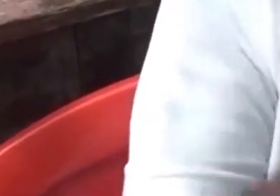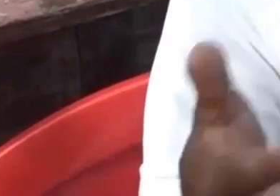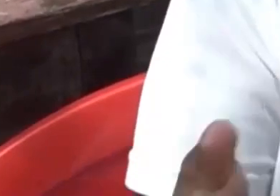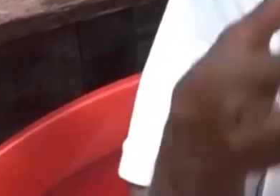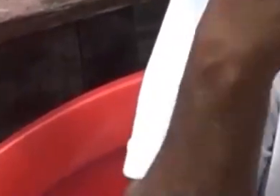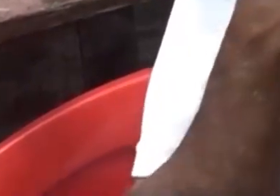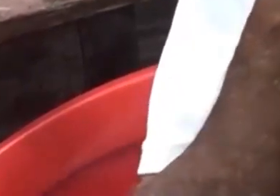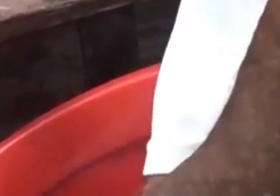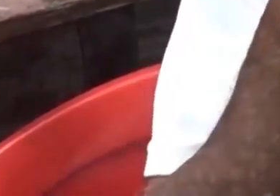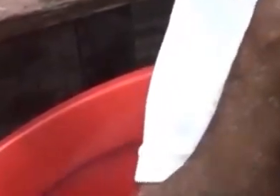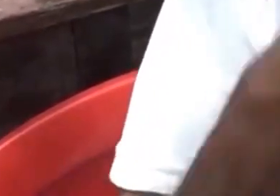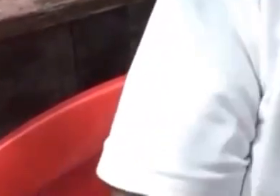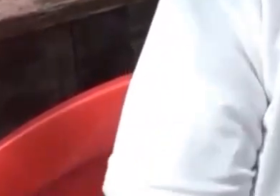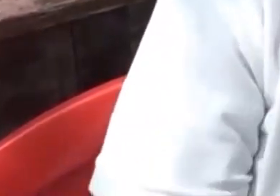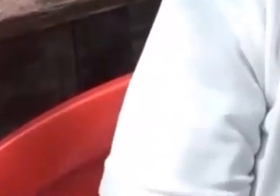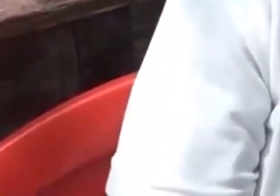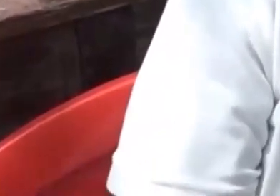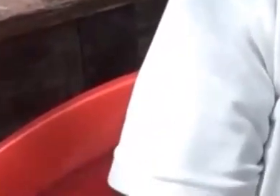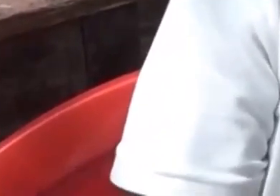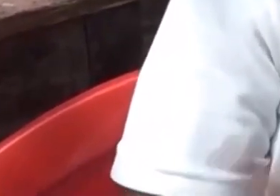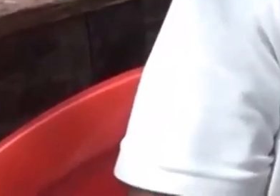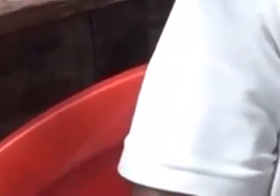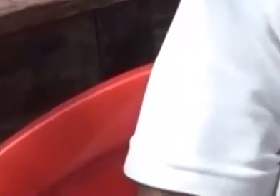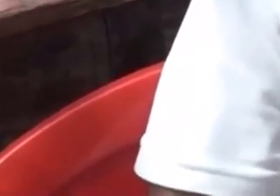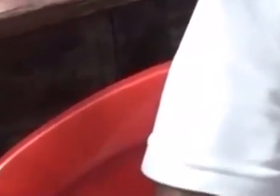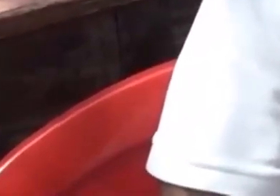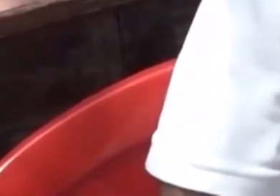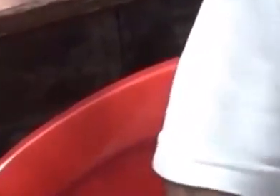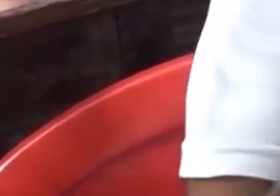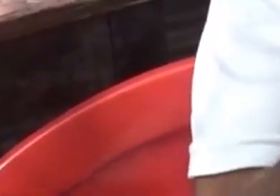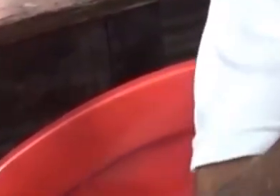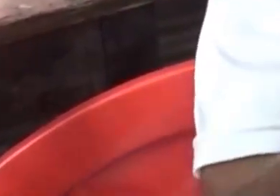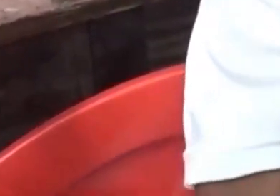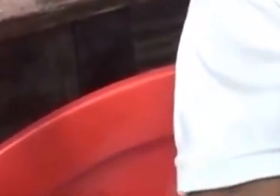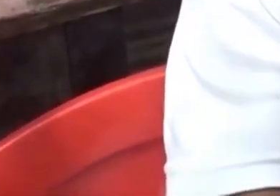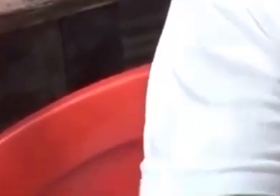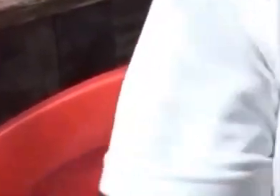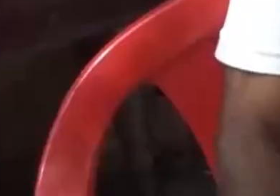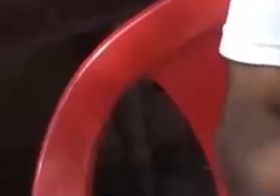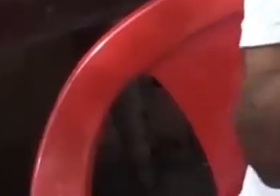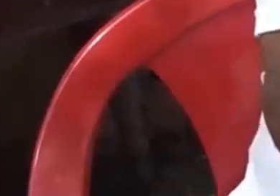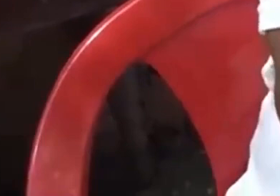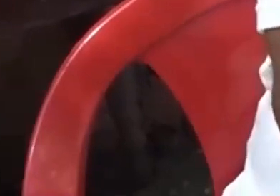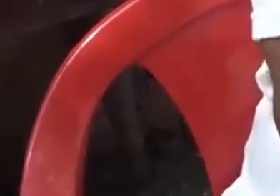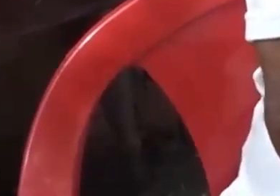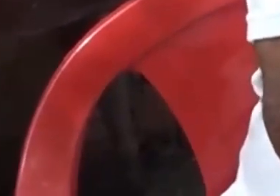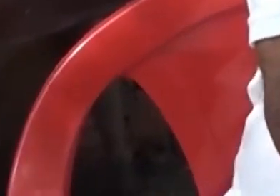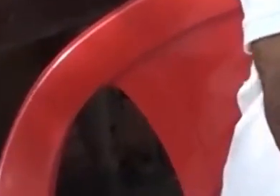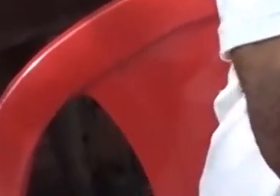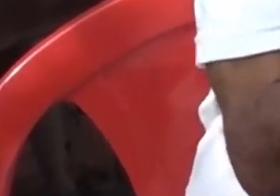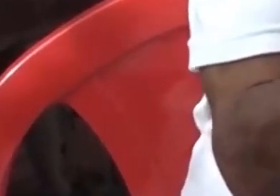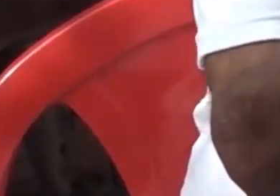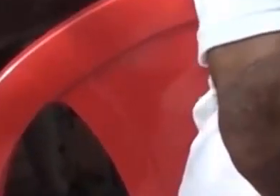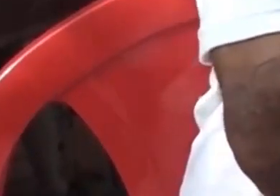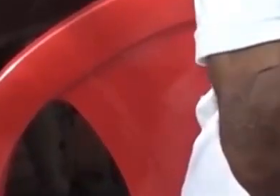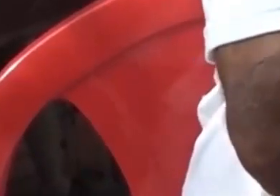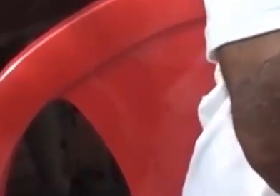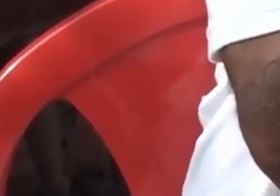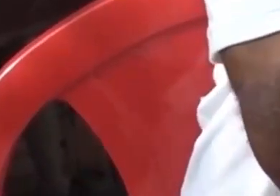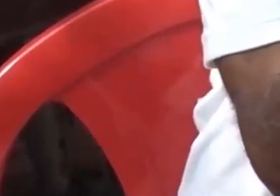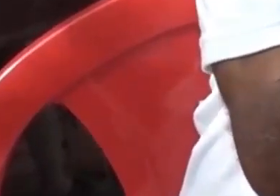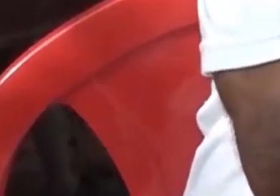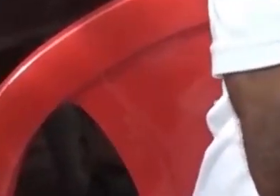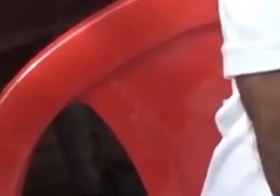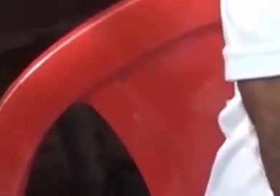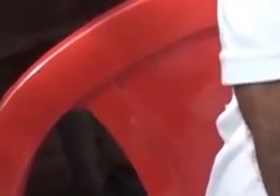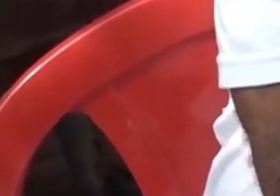moça falou da pesquisa e a pesquisa é verdadeira. Mas aí não vai dar certo, e aí eu vou beber mais você e é pior, um